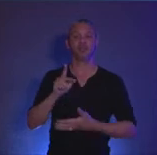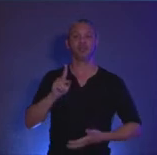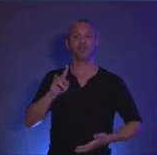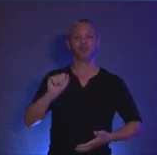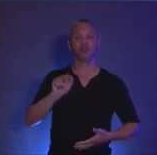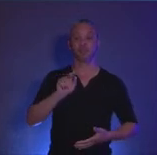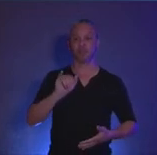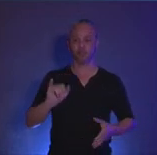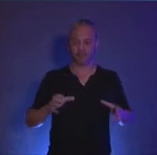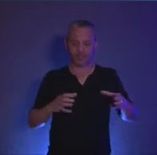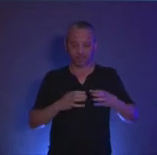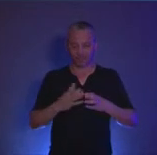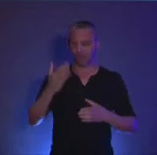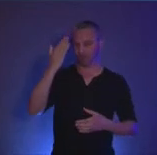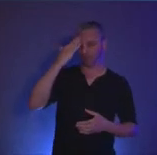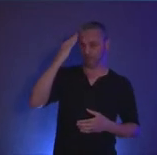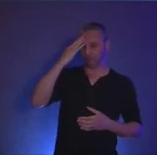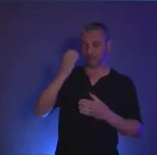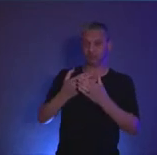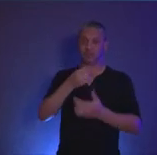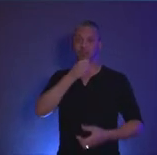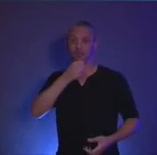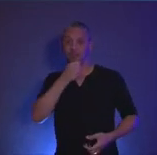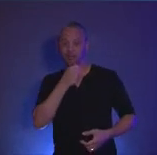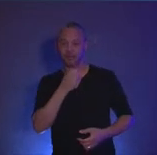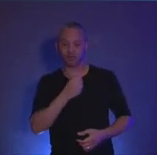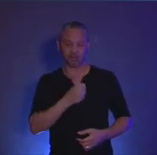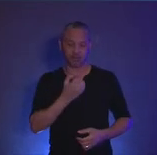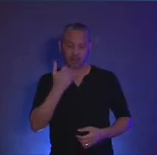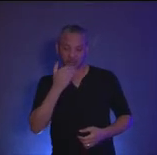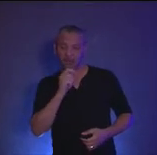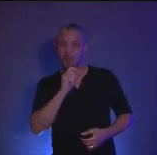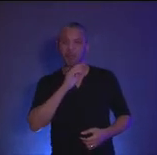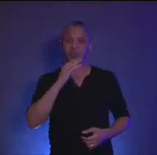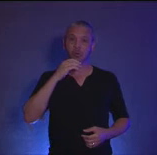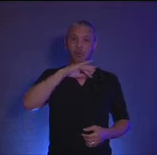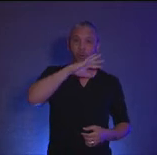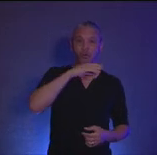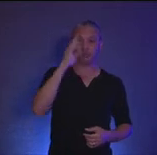Fiquem Sabendo, na produção da reportagem Má Alimentação à Brasileira.